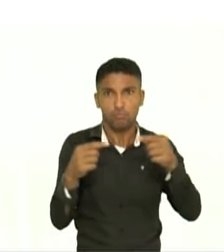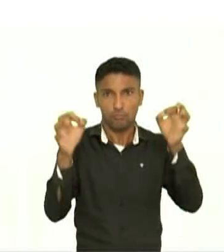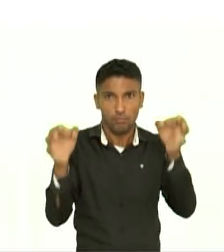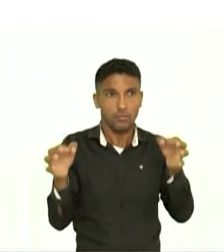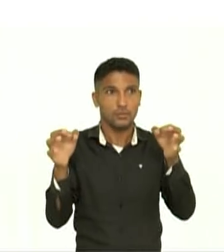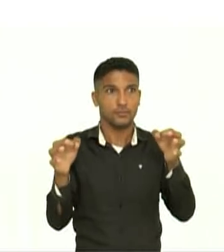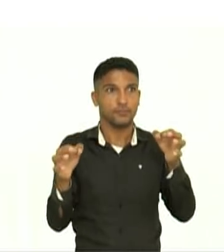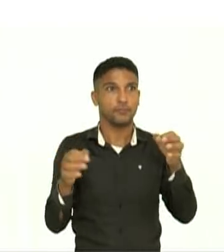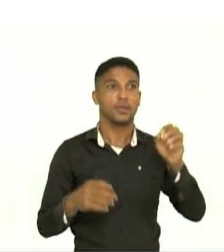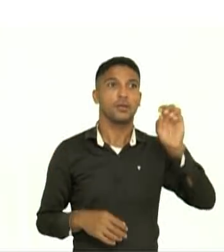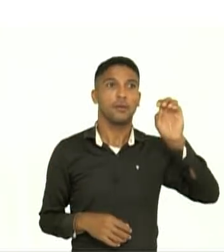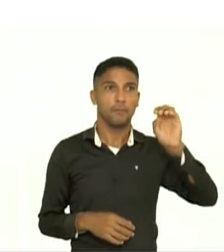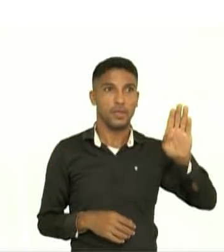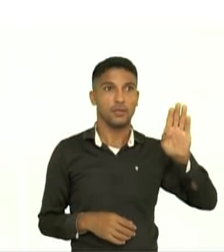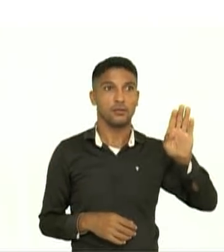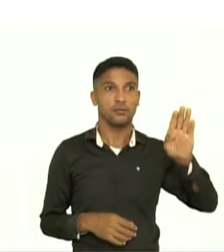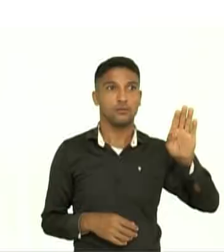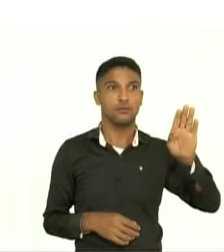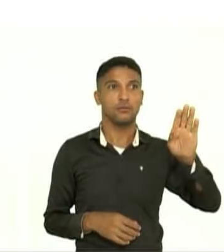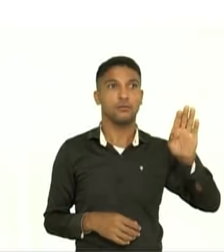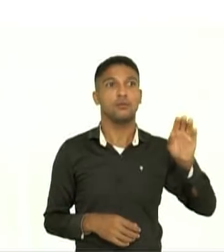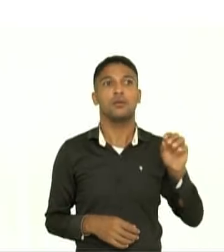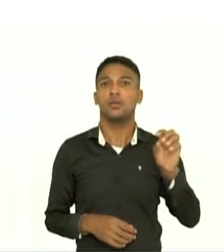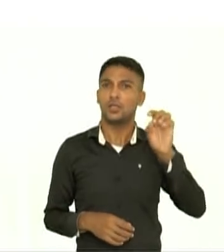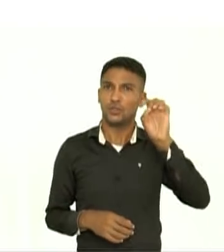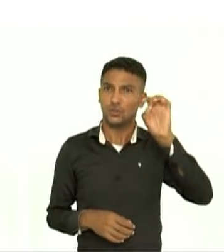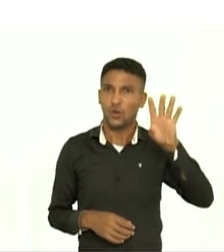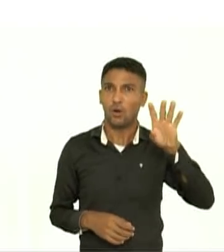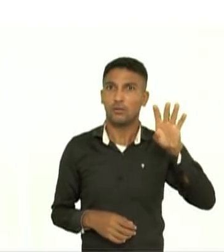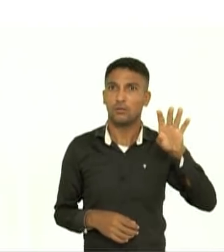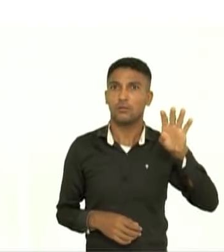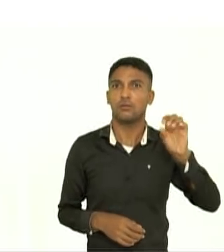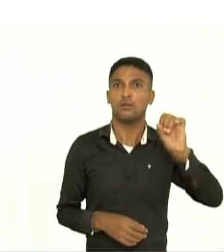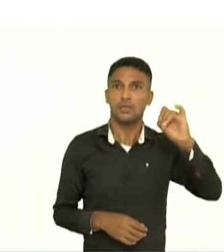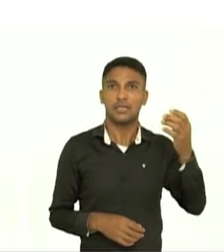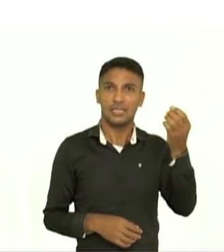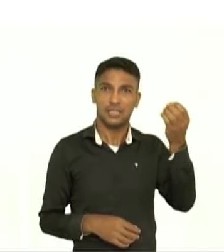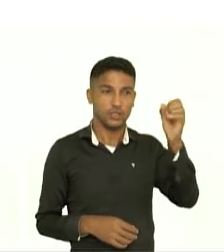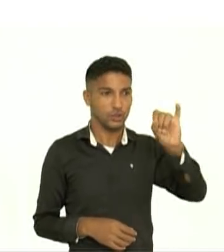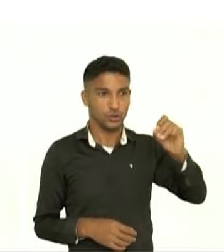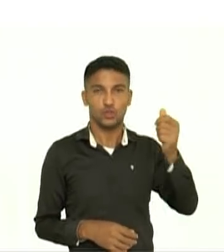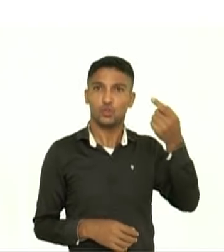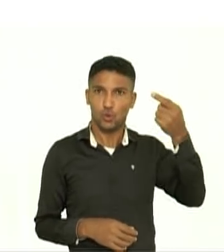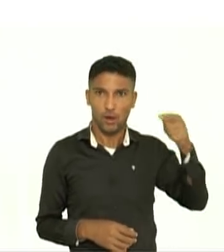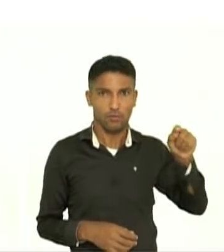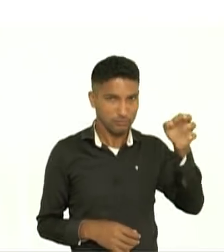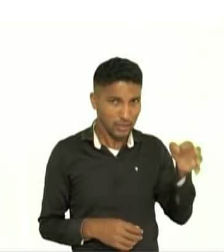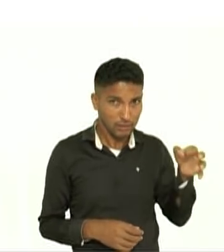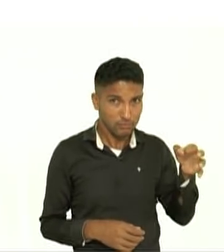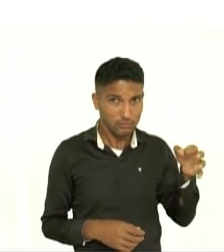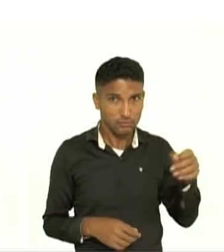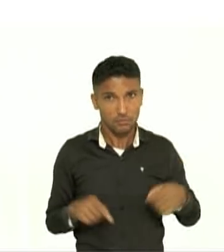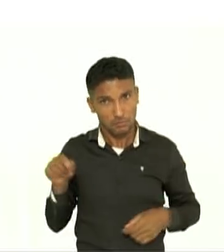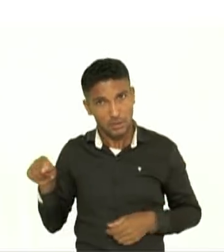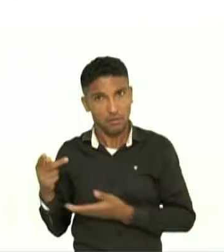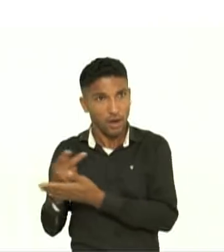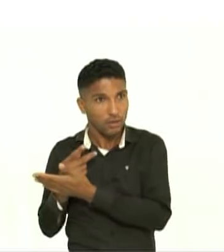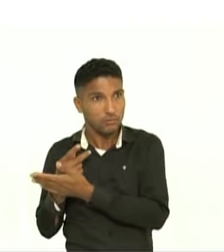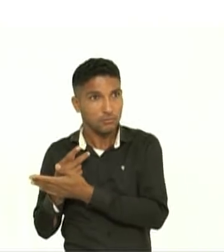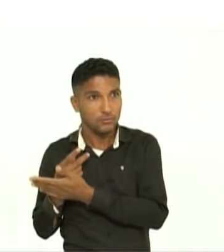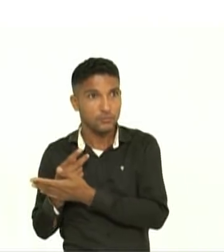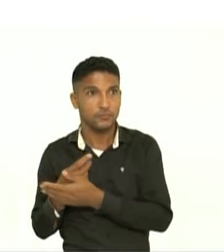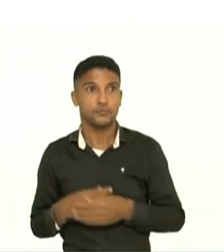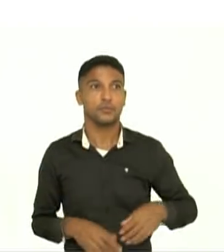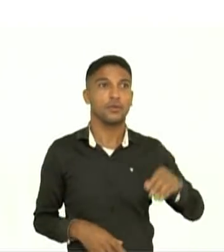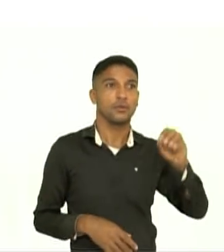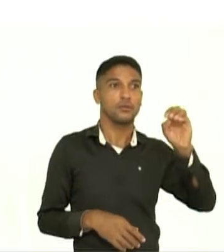correto? D. João errou as definições e acertou os exemplos. E Pedro errou os exemplos e acertou as definições. E a alternativa E.